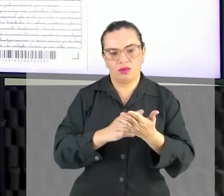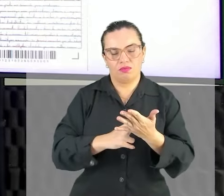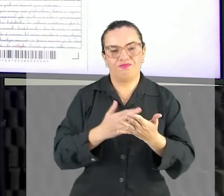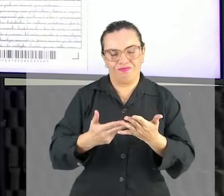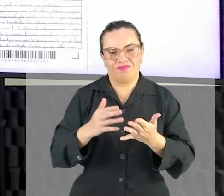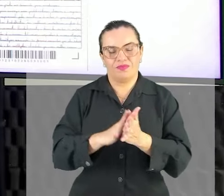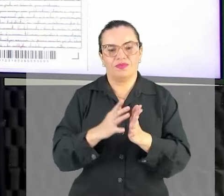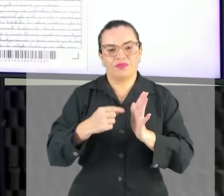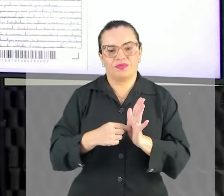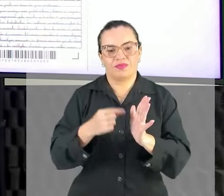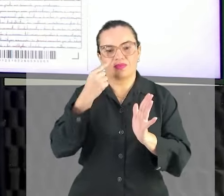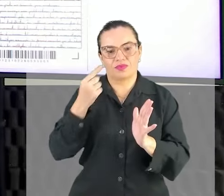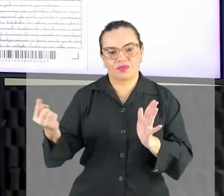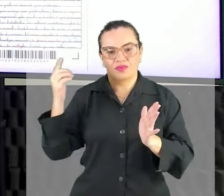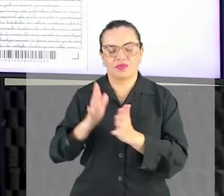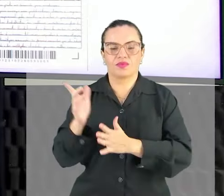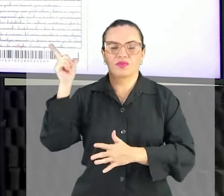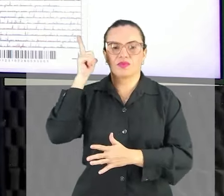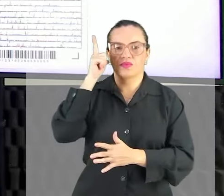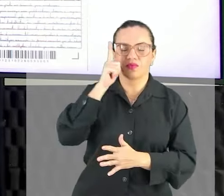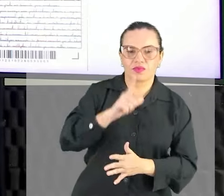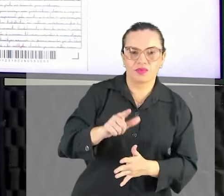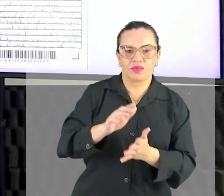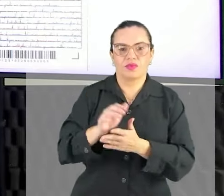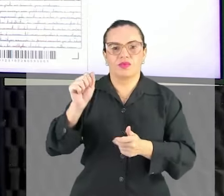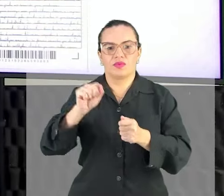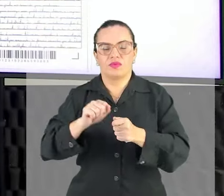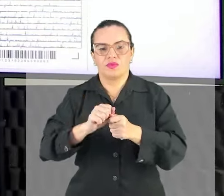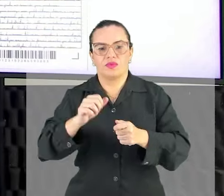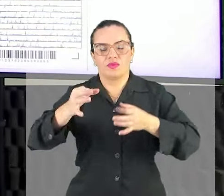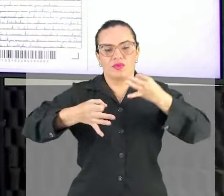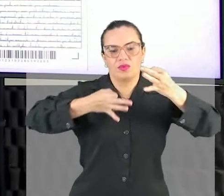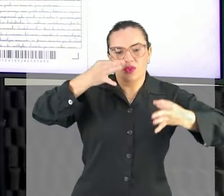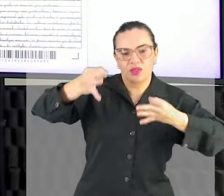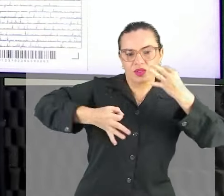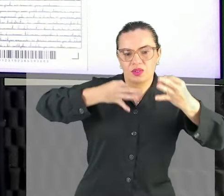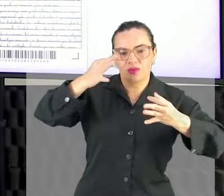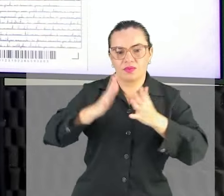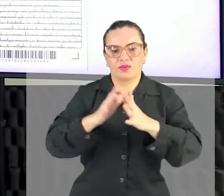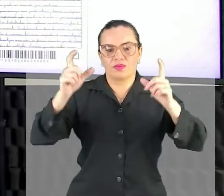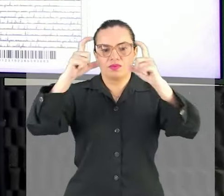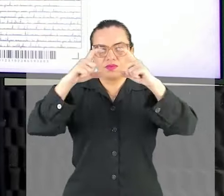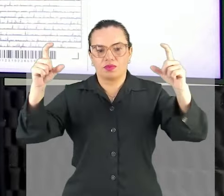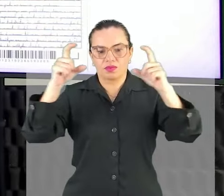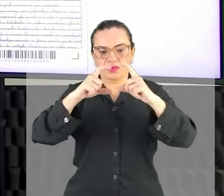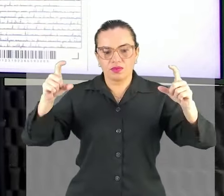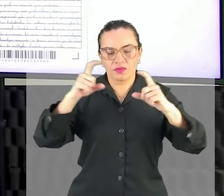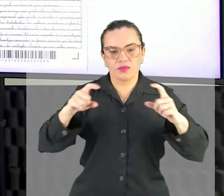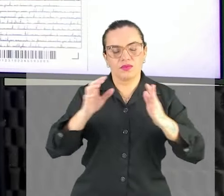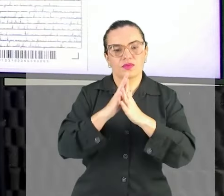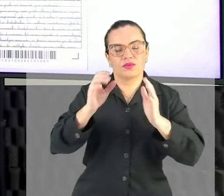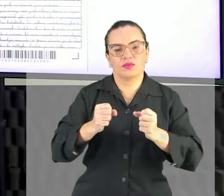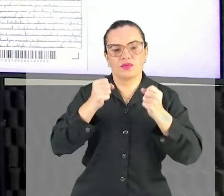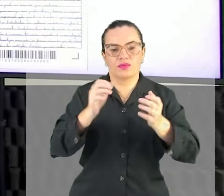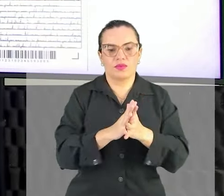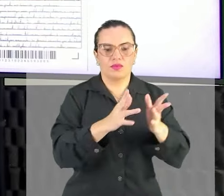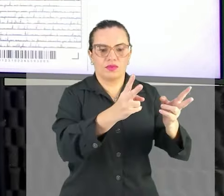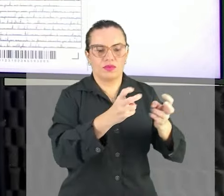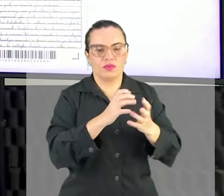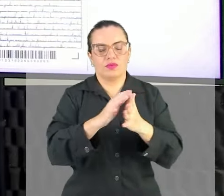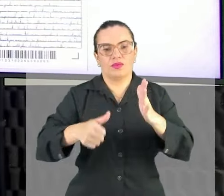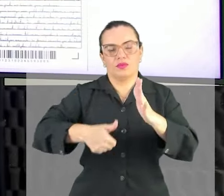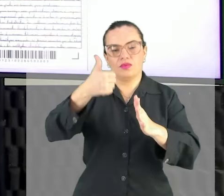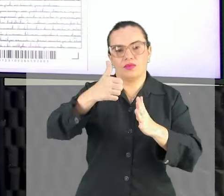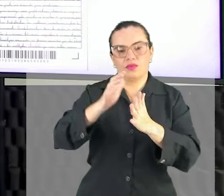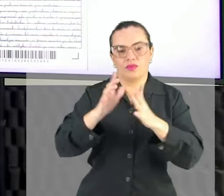a ele. E aí ele conseguiu fazer a sua argumentação também em parágrafos. Você pode perceber que existe aqui um primeiro parágrafo que